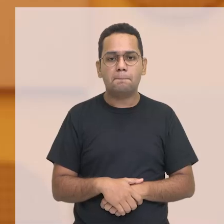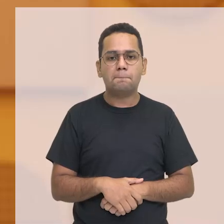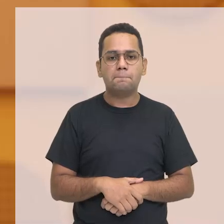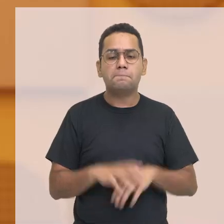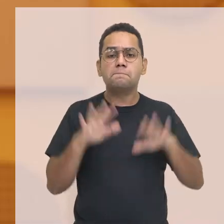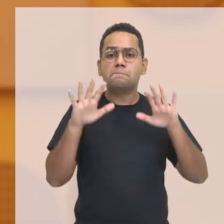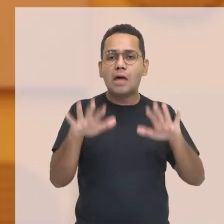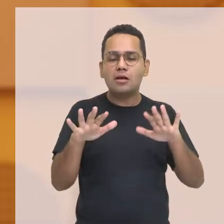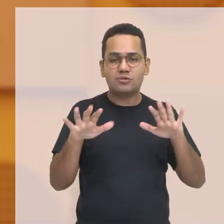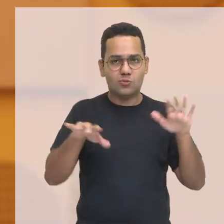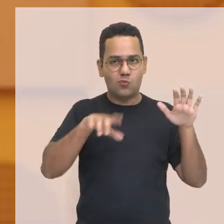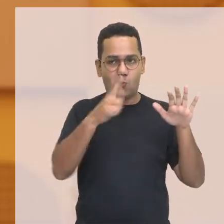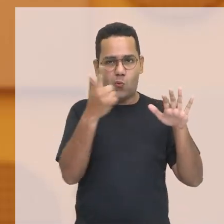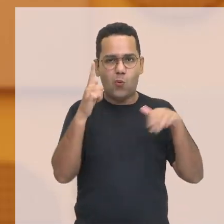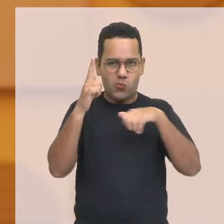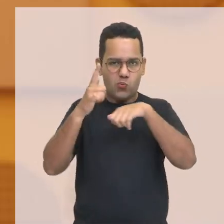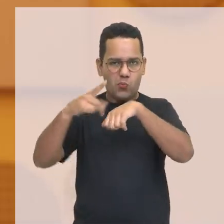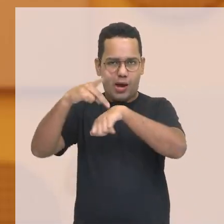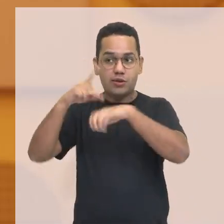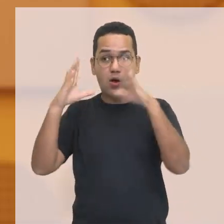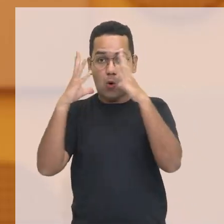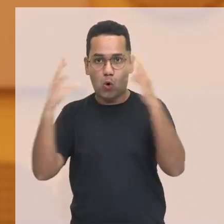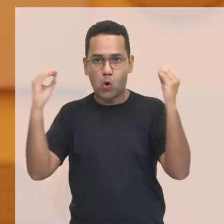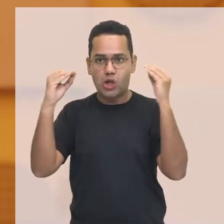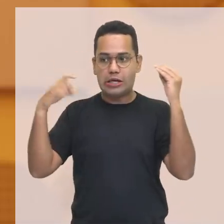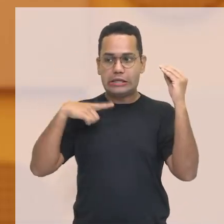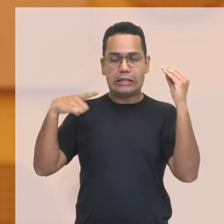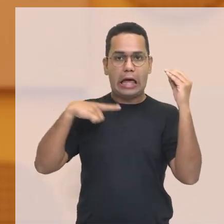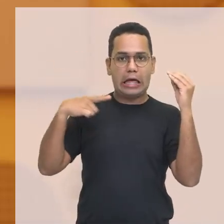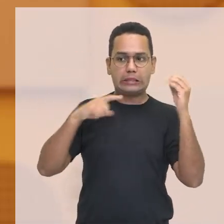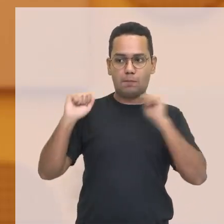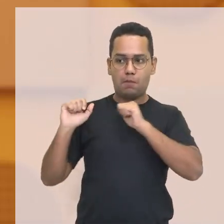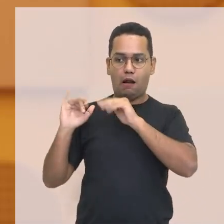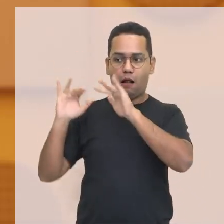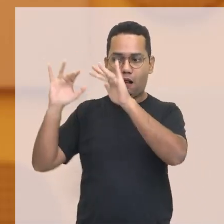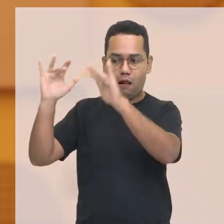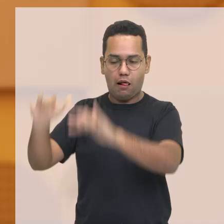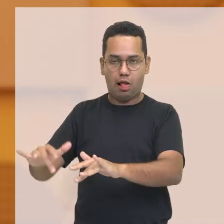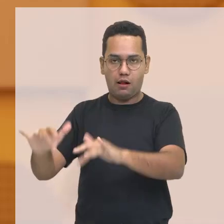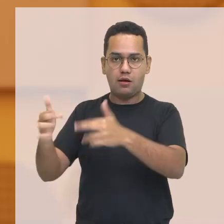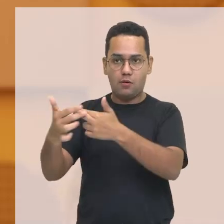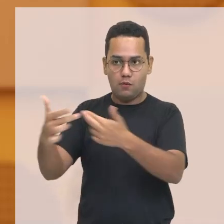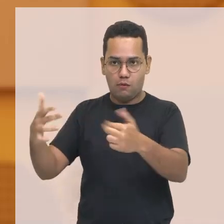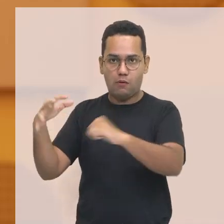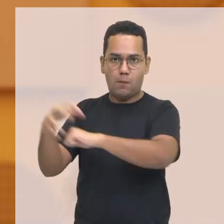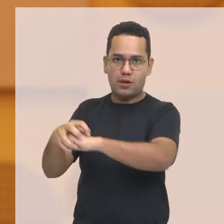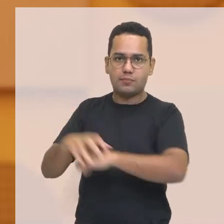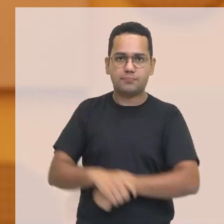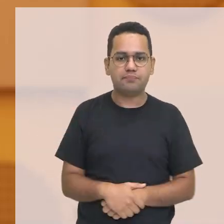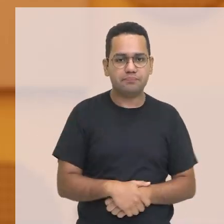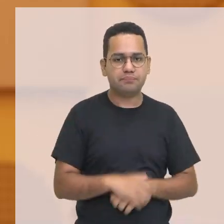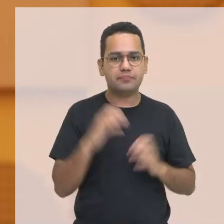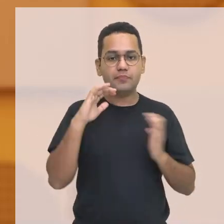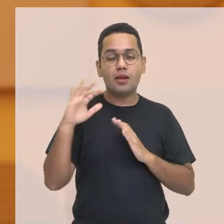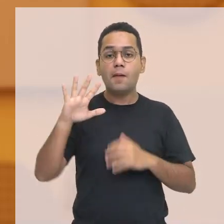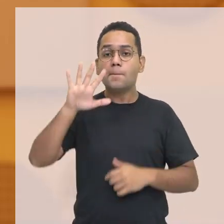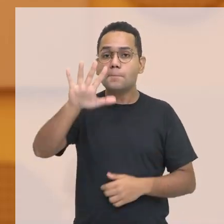holandês estava sendo ocupado por tropas durante a Segunda Guerra. Nesse contexto, a